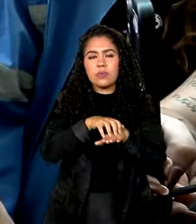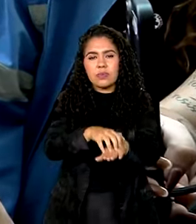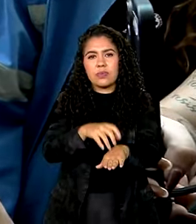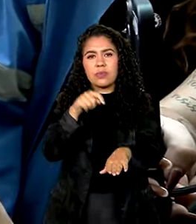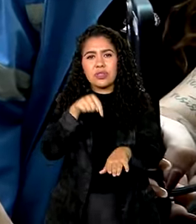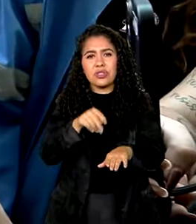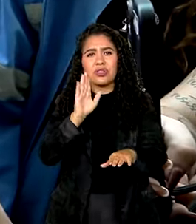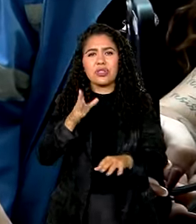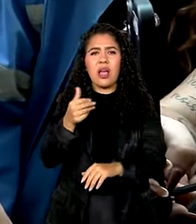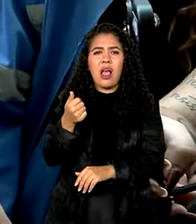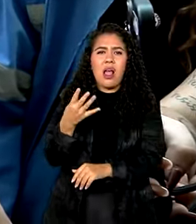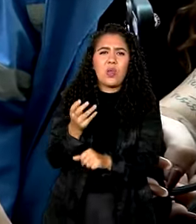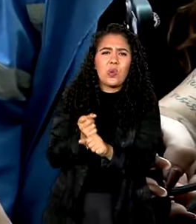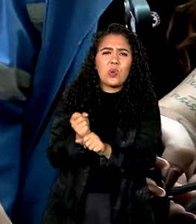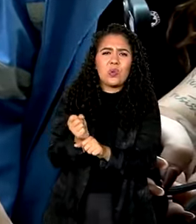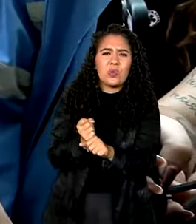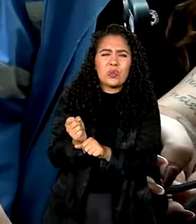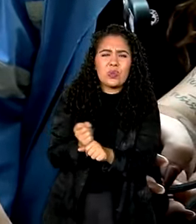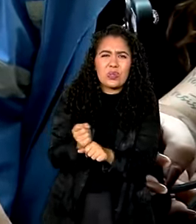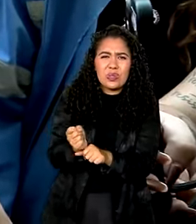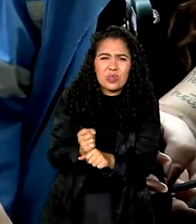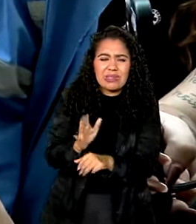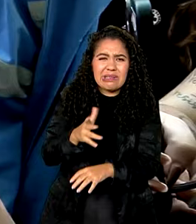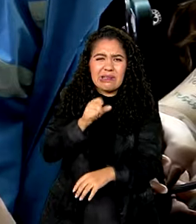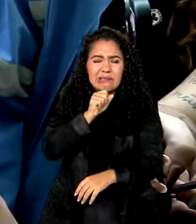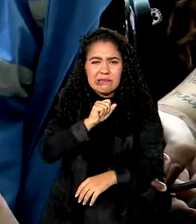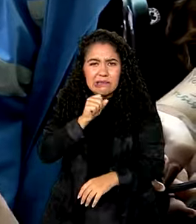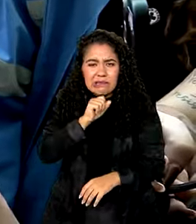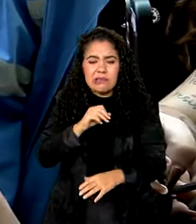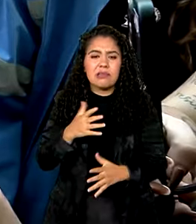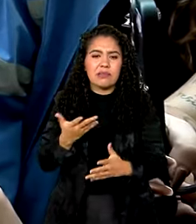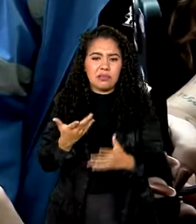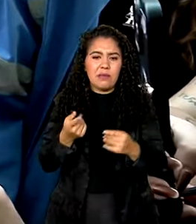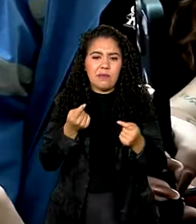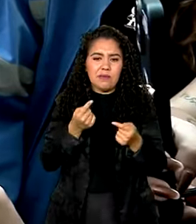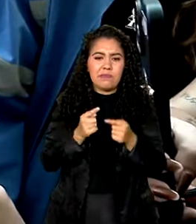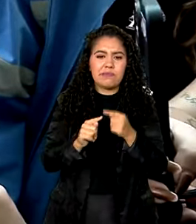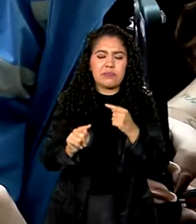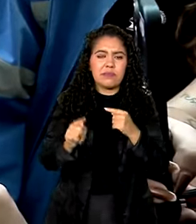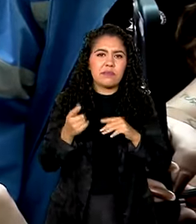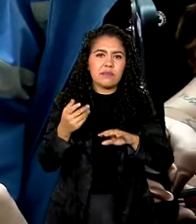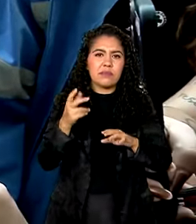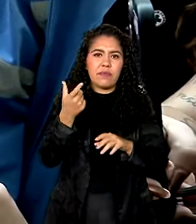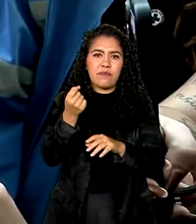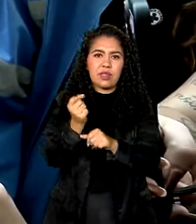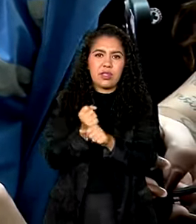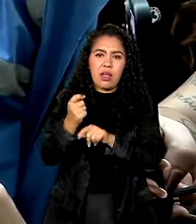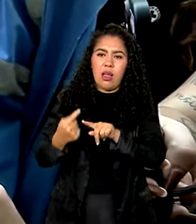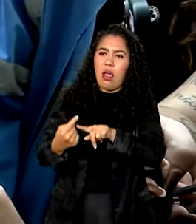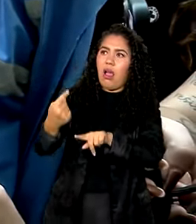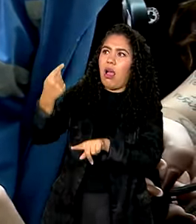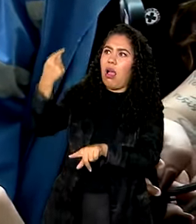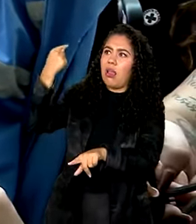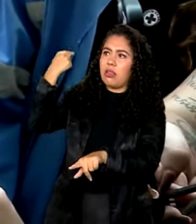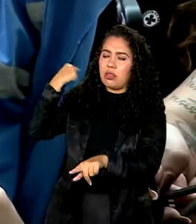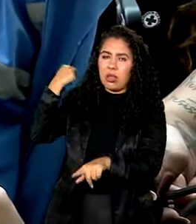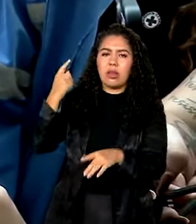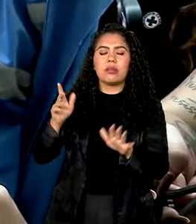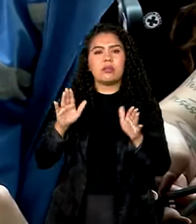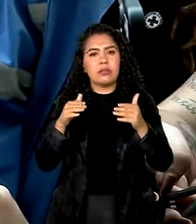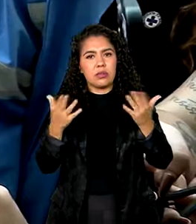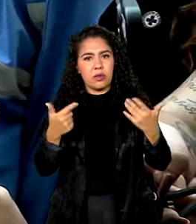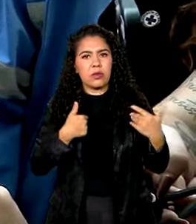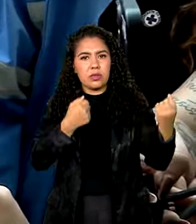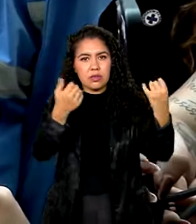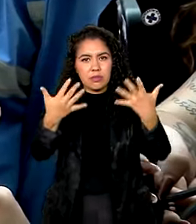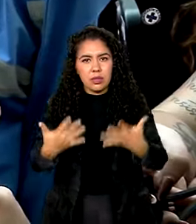14 anos, totalmente fora do que tinha sido pensado quando o SAMU foi criado há 20 anos atrás. Então, como eu disse, é um